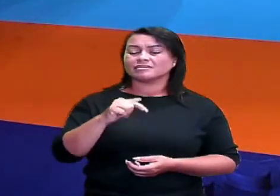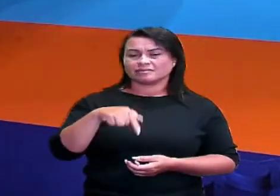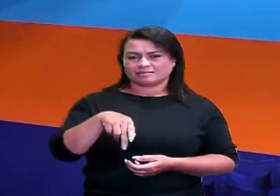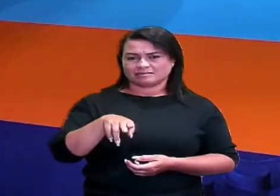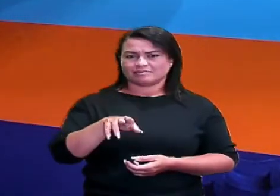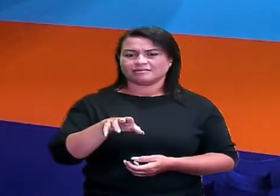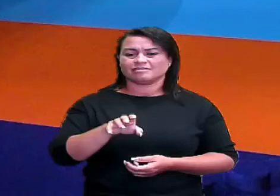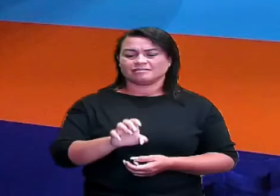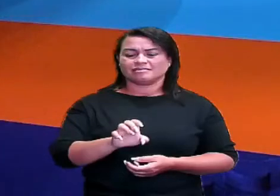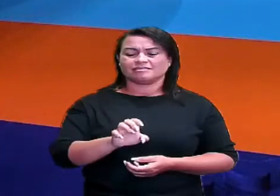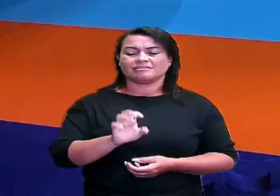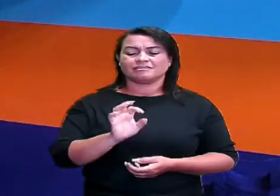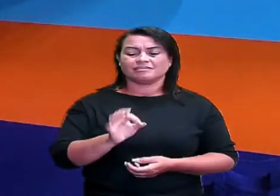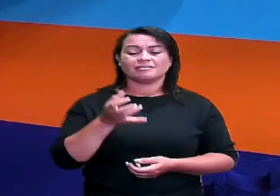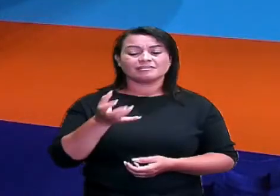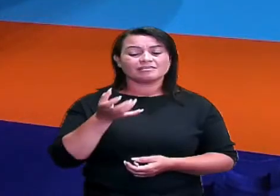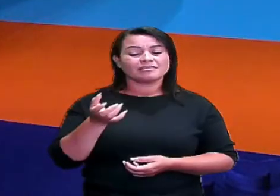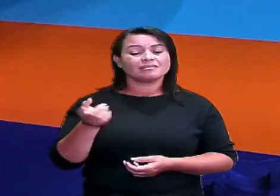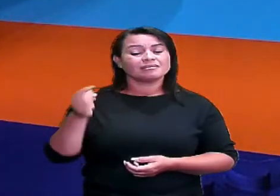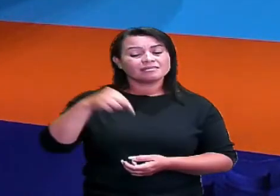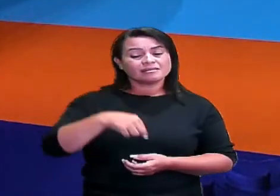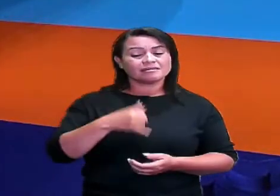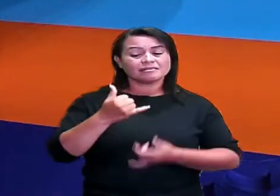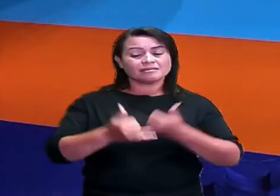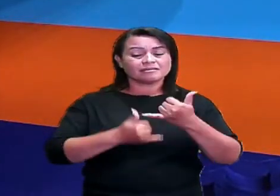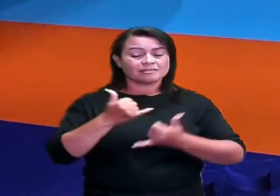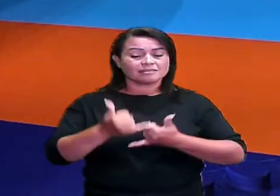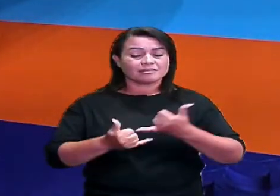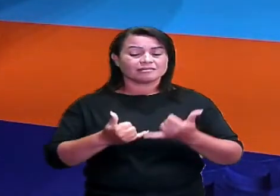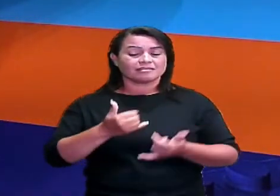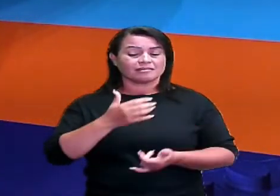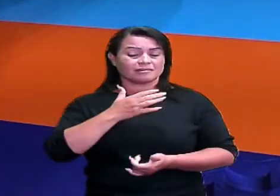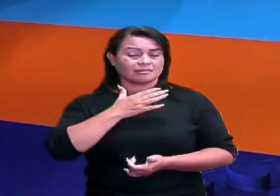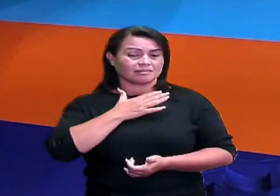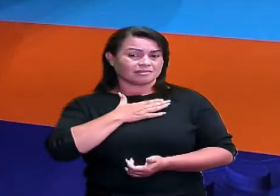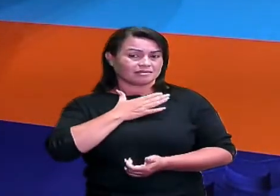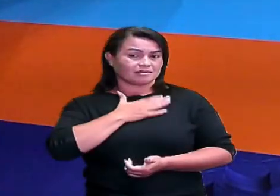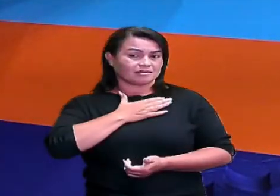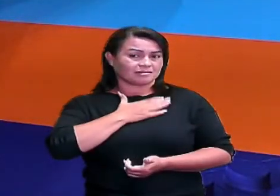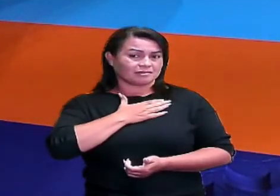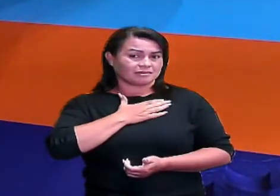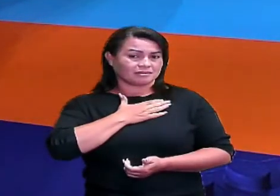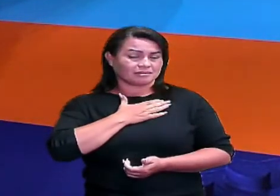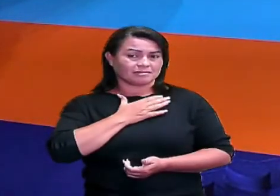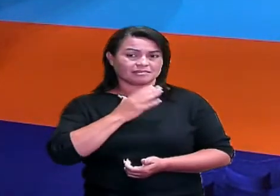quê? Quero que venha brincar comigo.